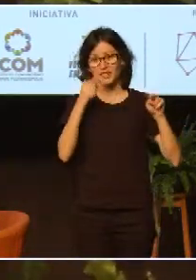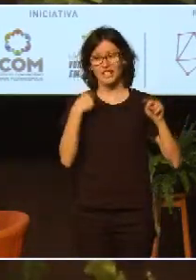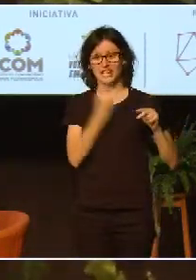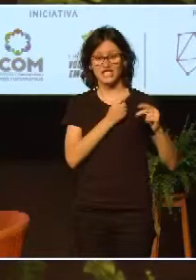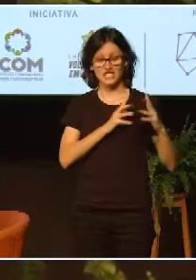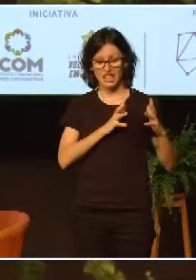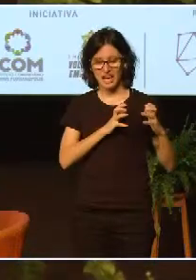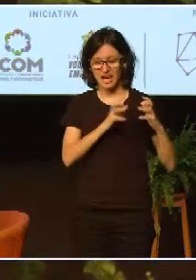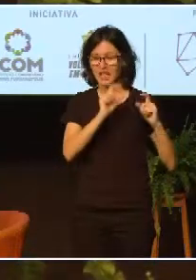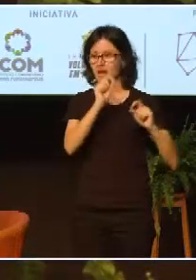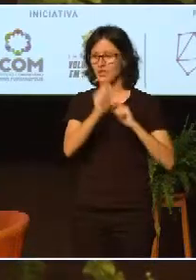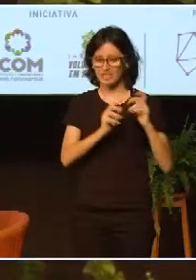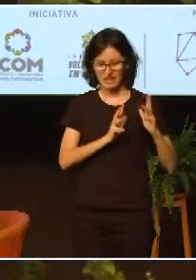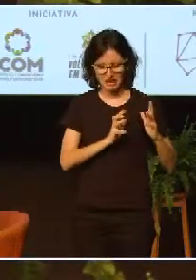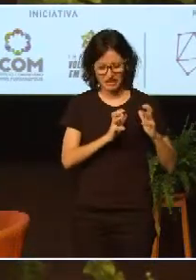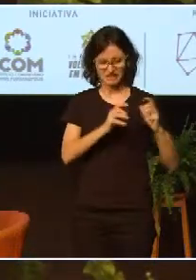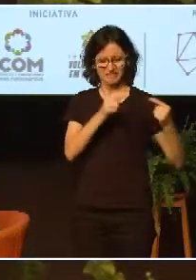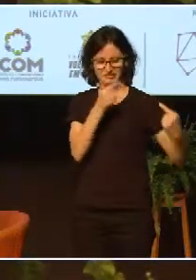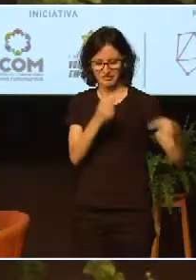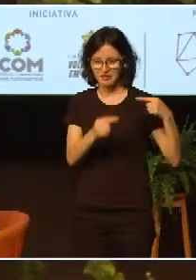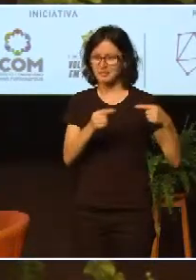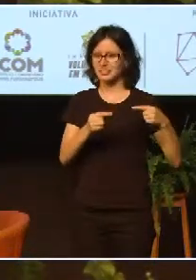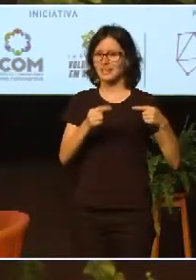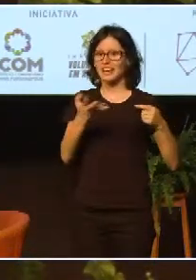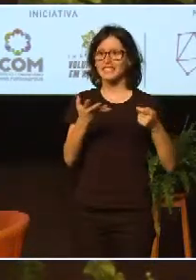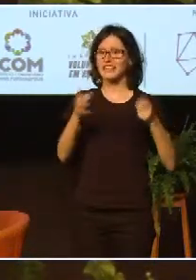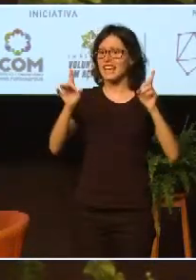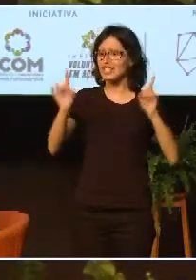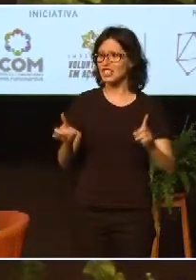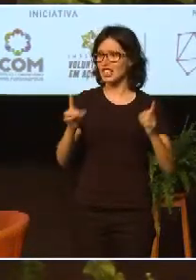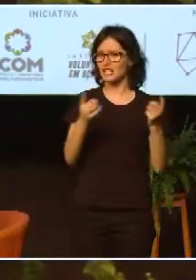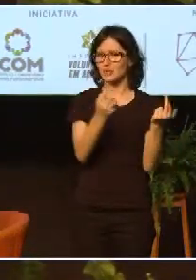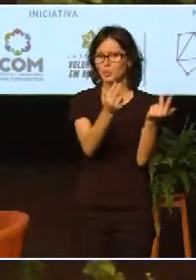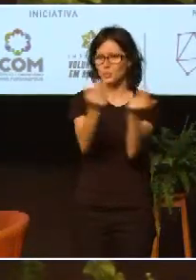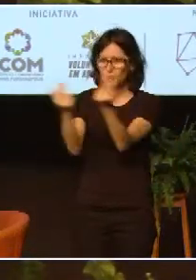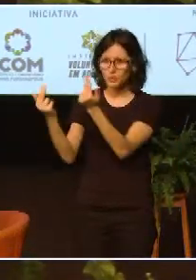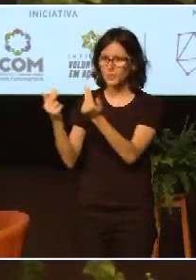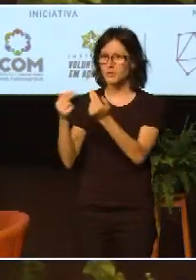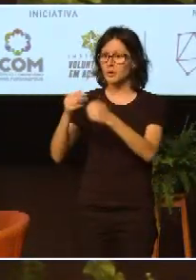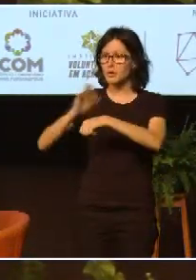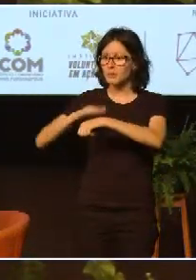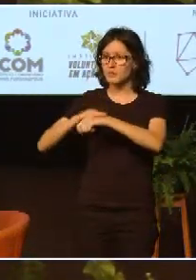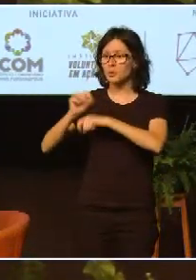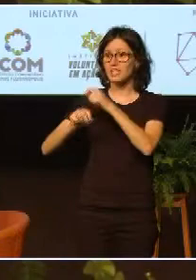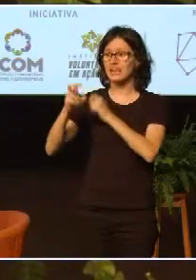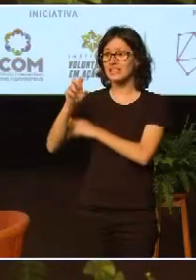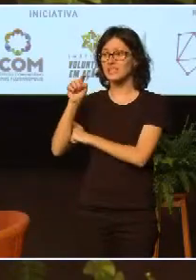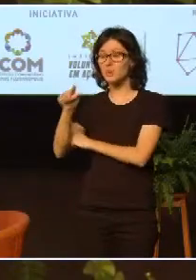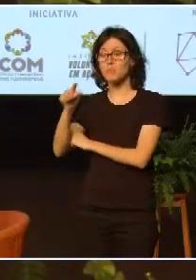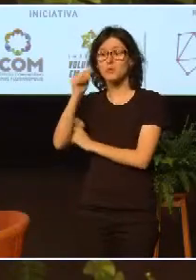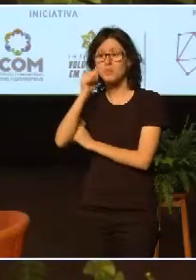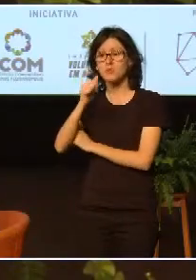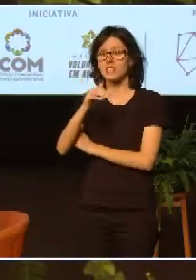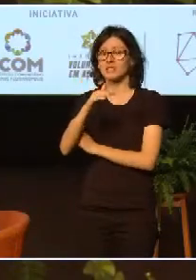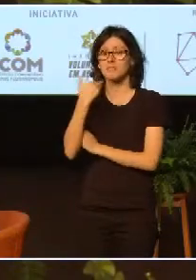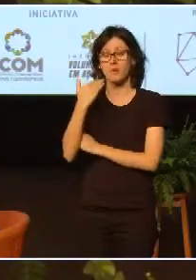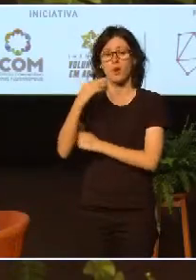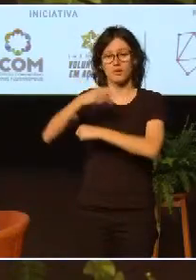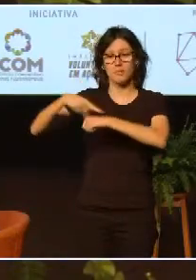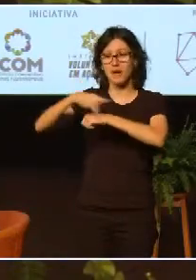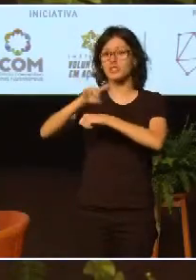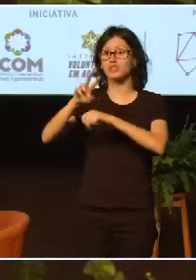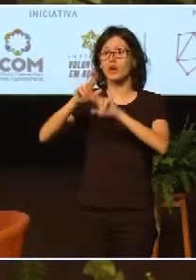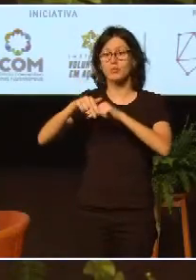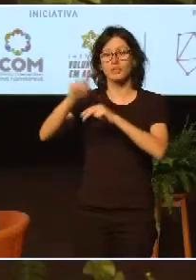por equidade, que a gente está brigando pelos mesmos direitos, ao mesmo tempo que 5 mil mulheres morrem no nosso país só por